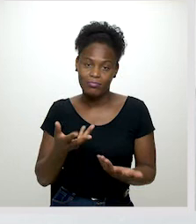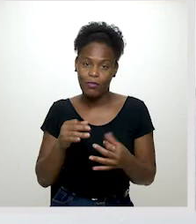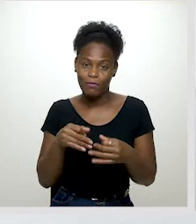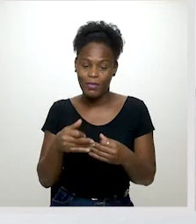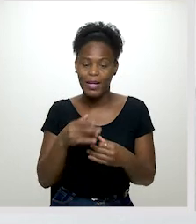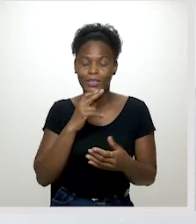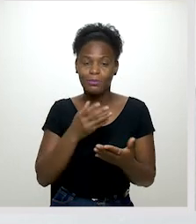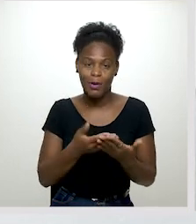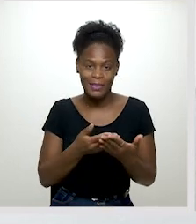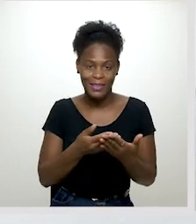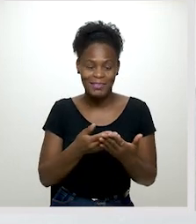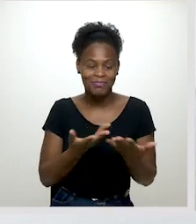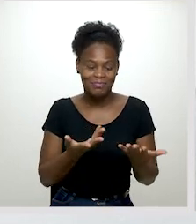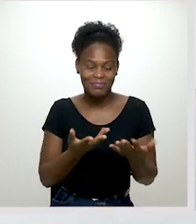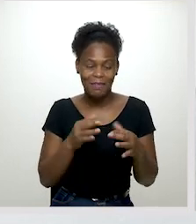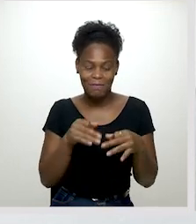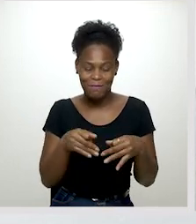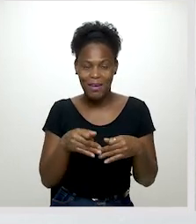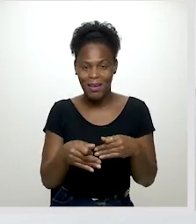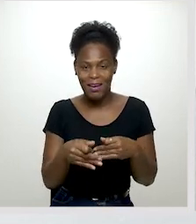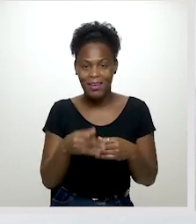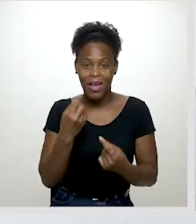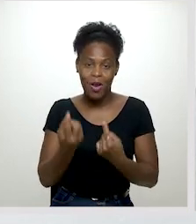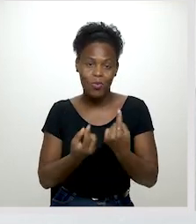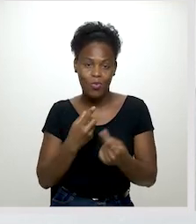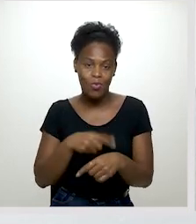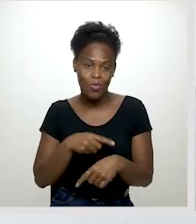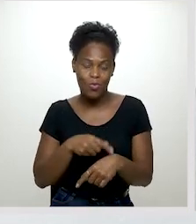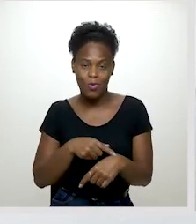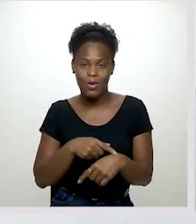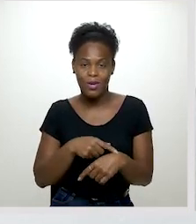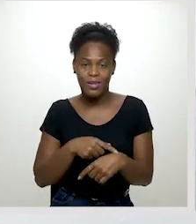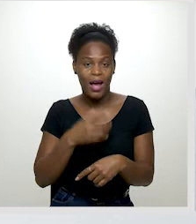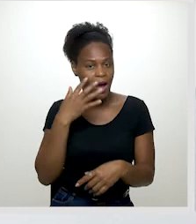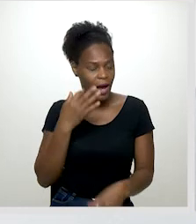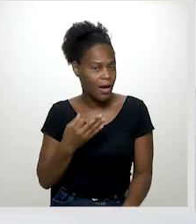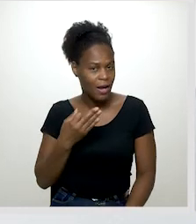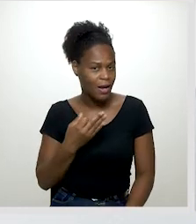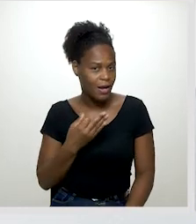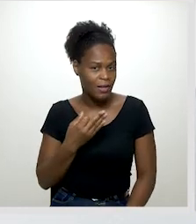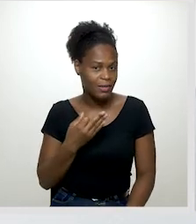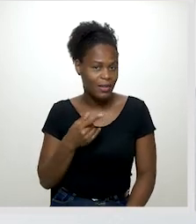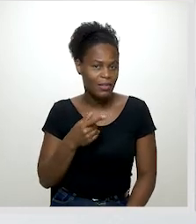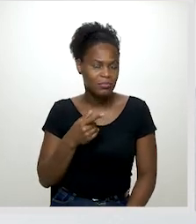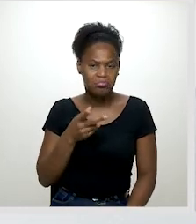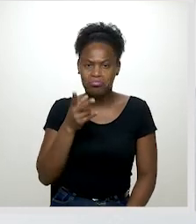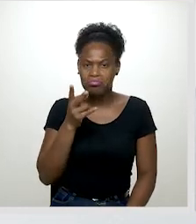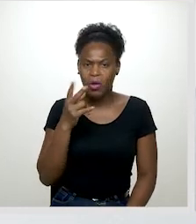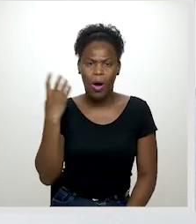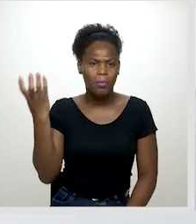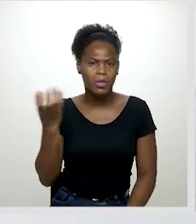finalmente, a resposta é: finalmente, em algum momento, ainda num ambiente